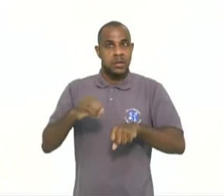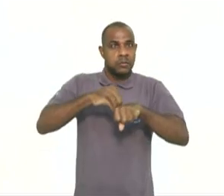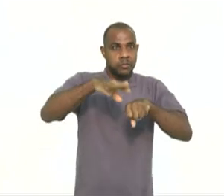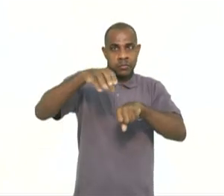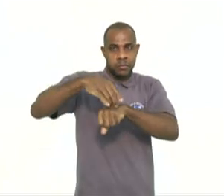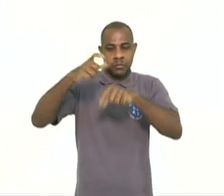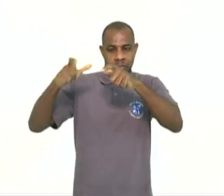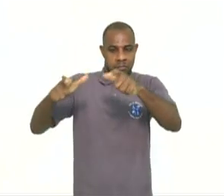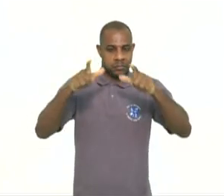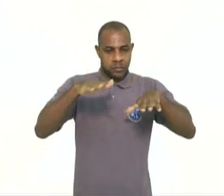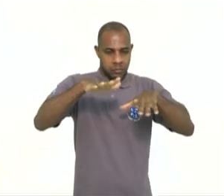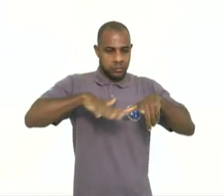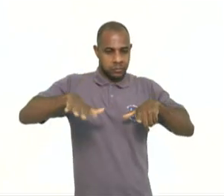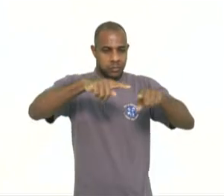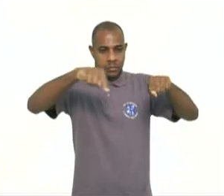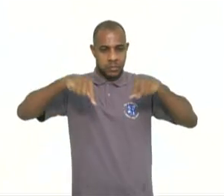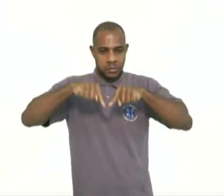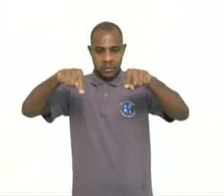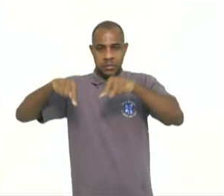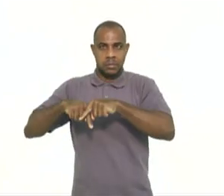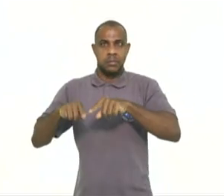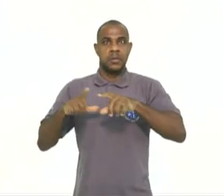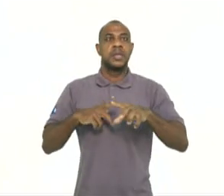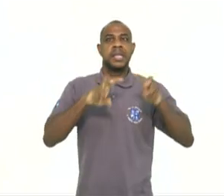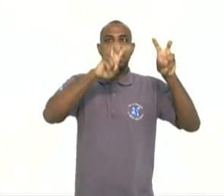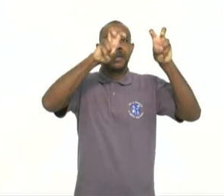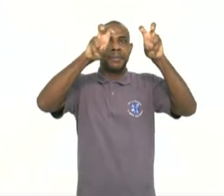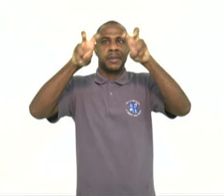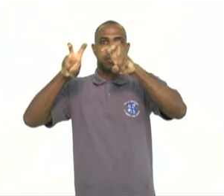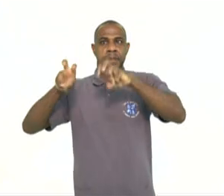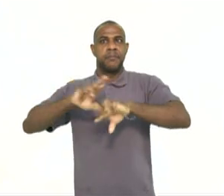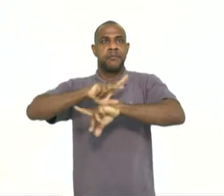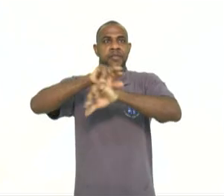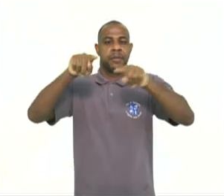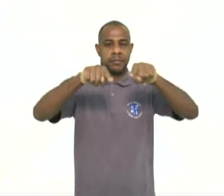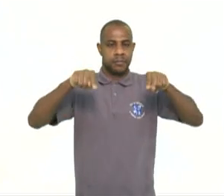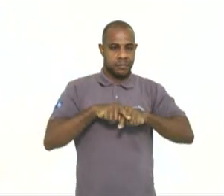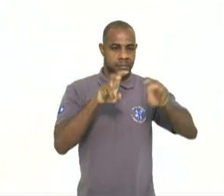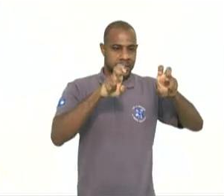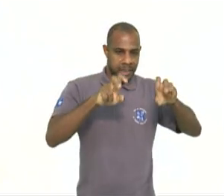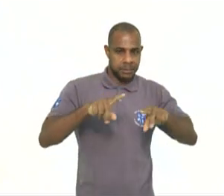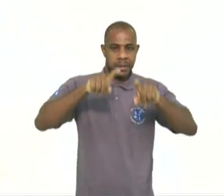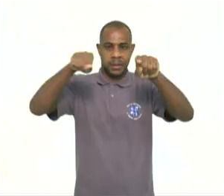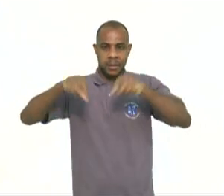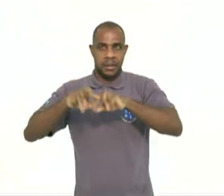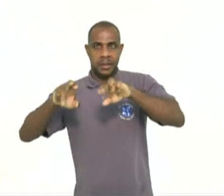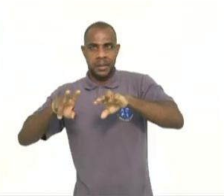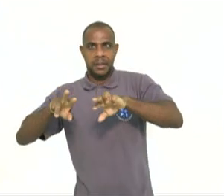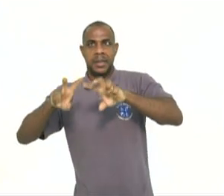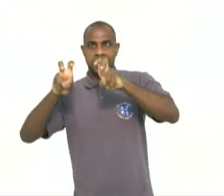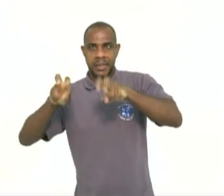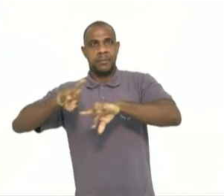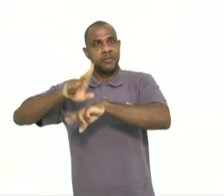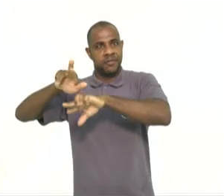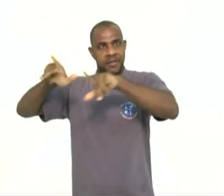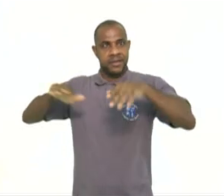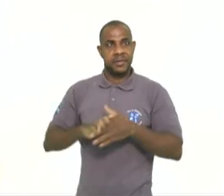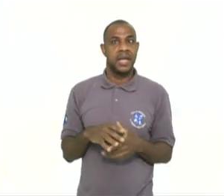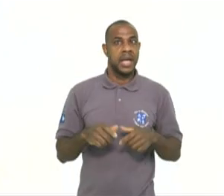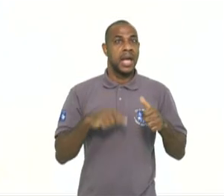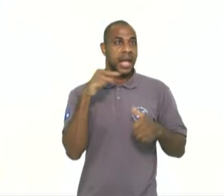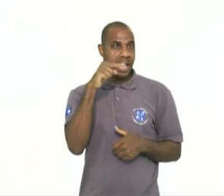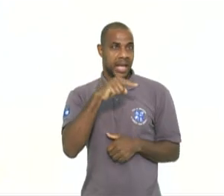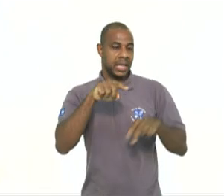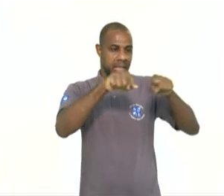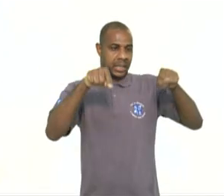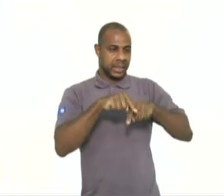acervo aqui no espaço com uma sala com o tema de cada um desses temas né Então essa primeira sala aqui é a